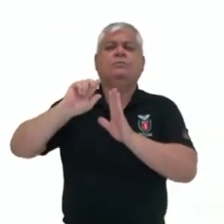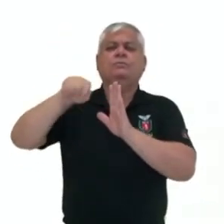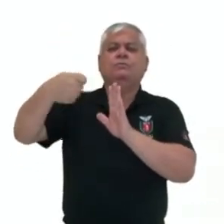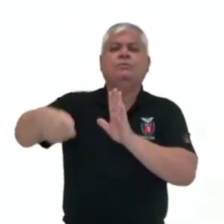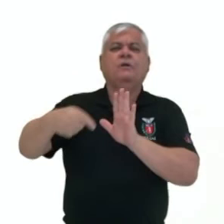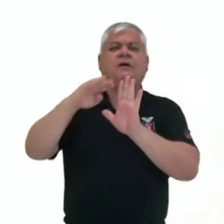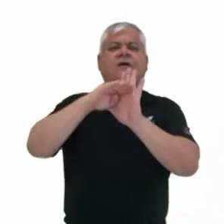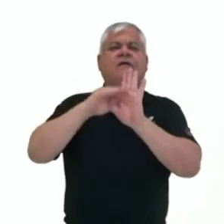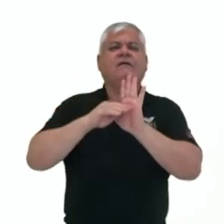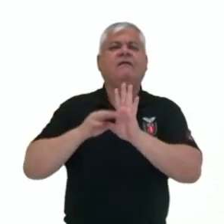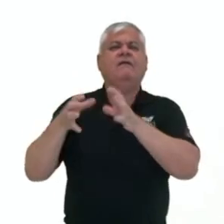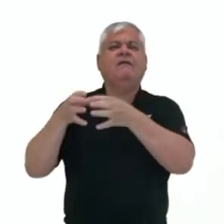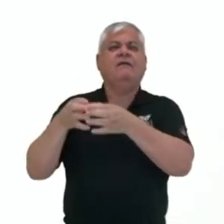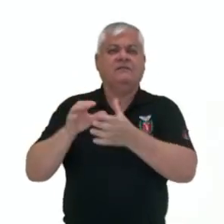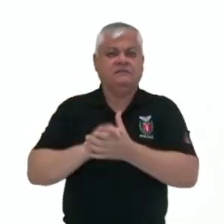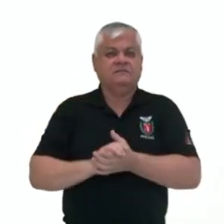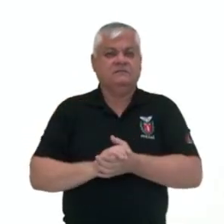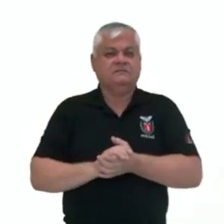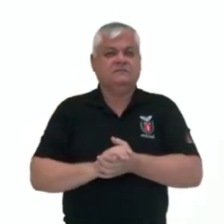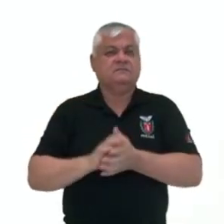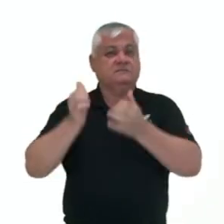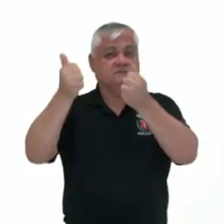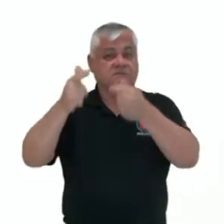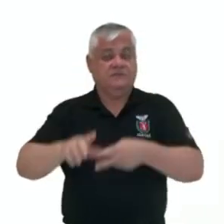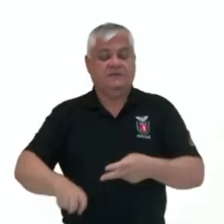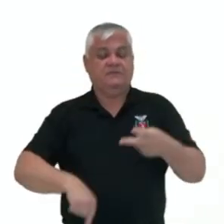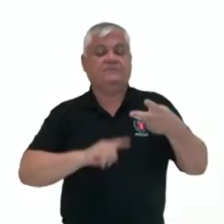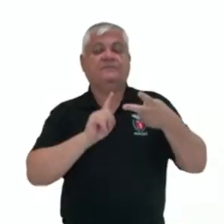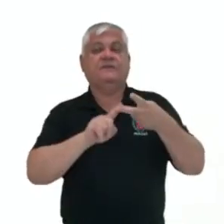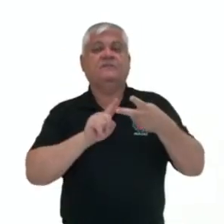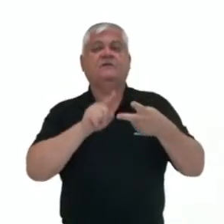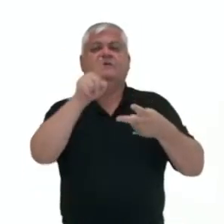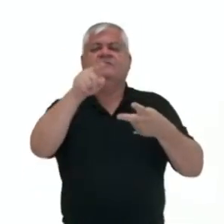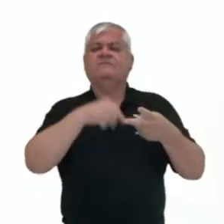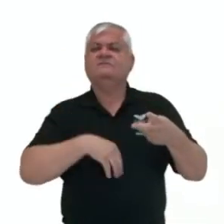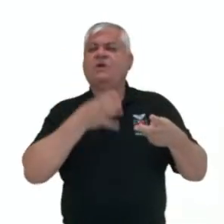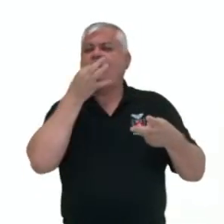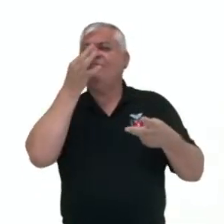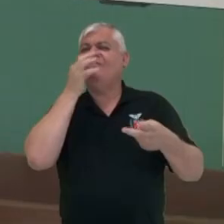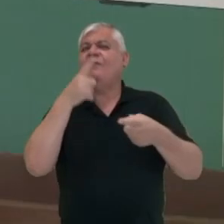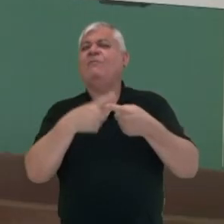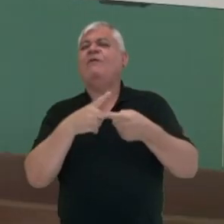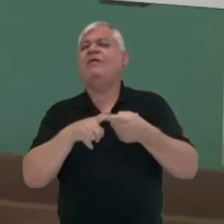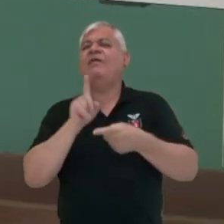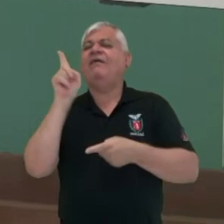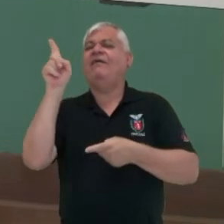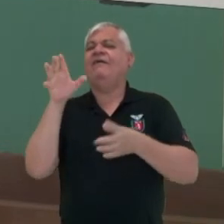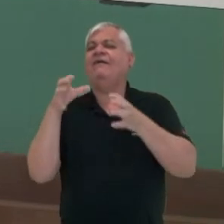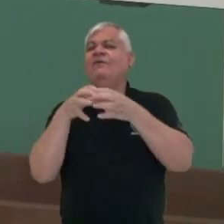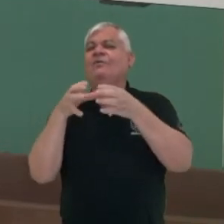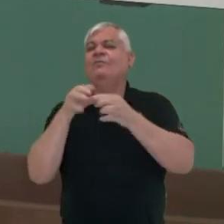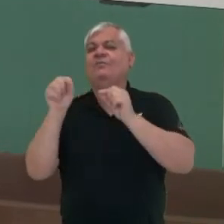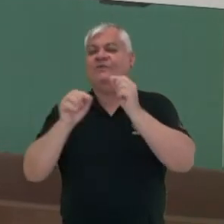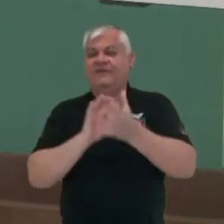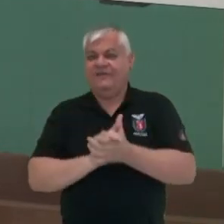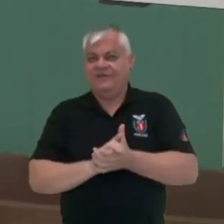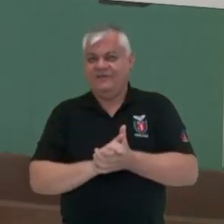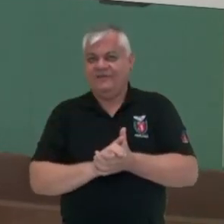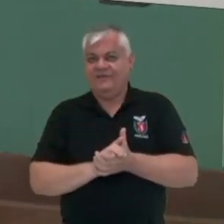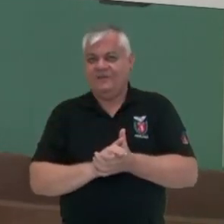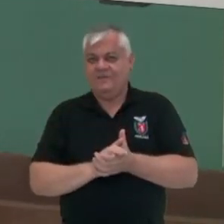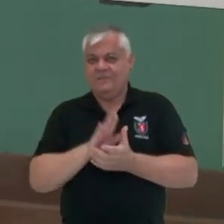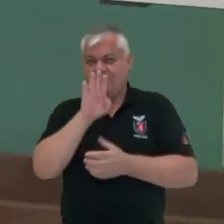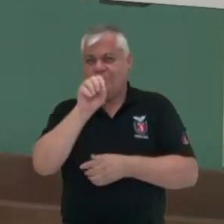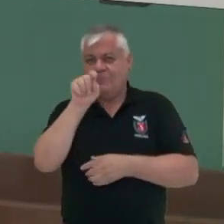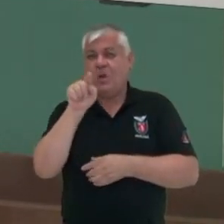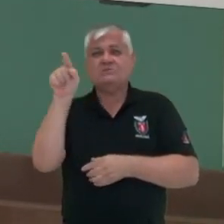trata. Depois você vai relatar quais características fizeram você ter essa opinião. Então olha a imagem e escreva lá qual boxe que é.